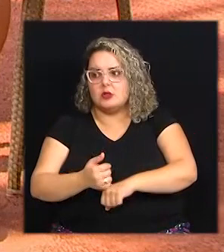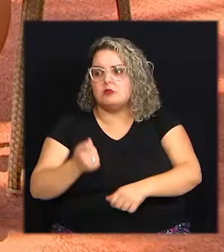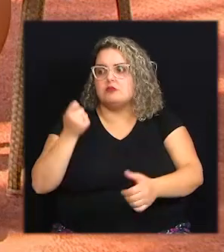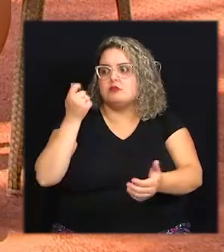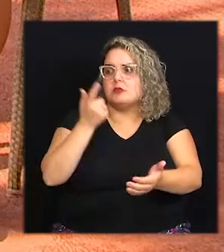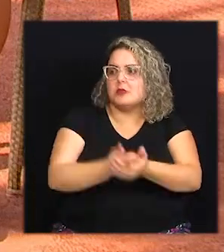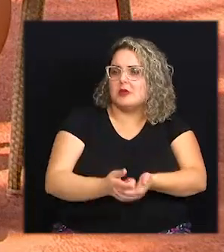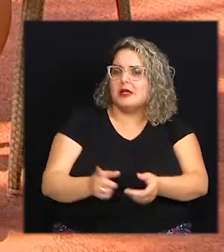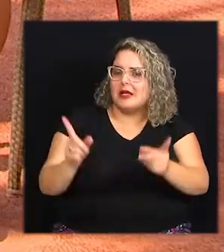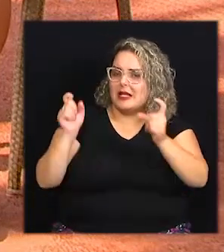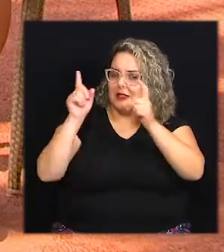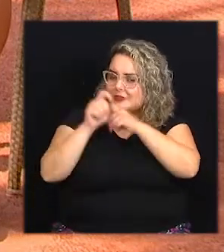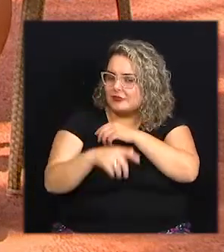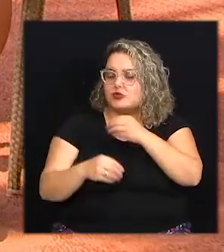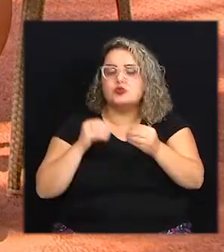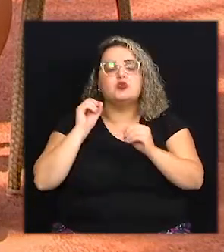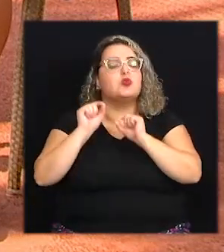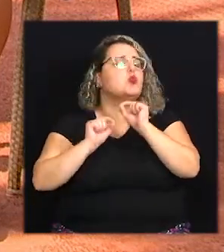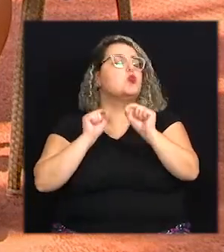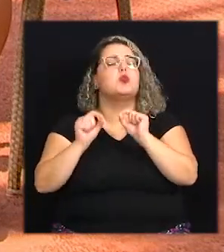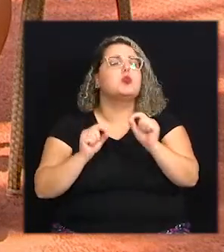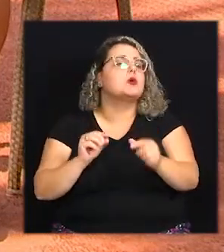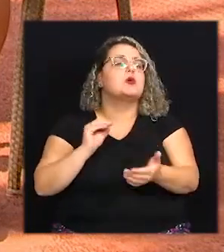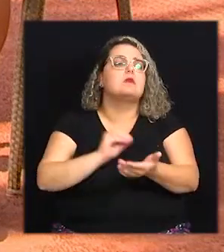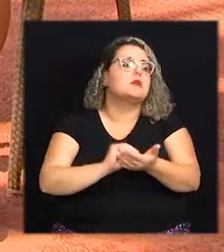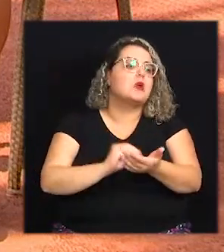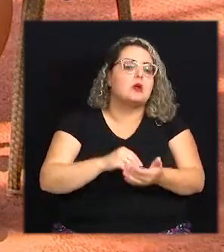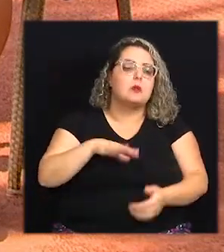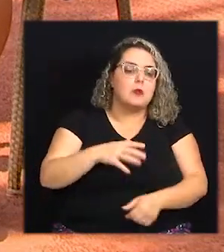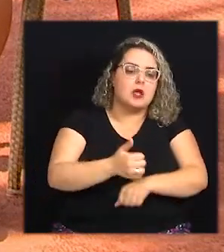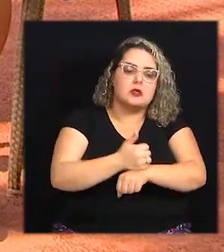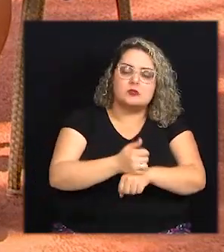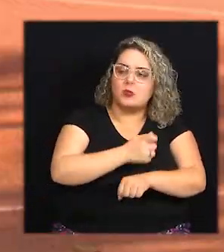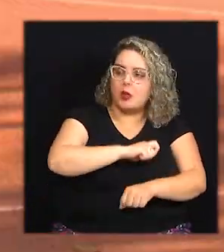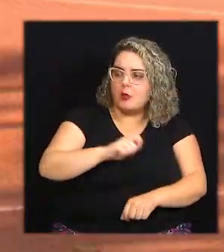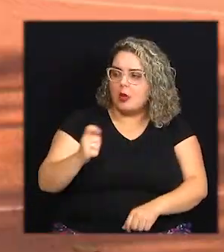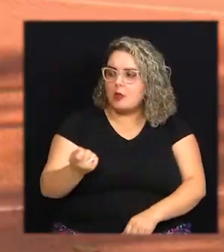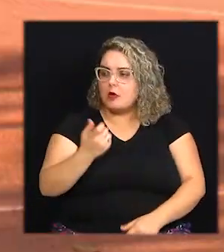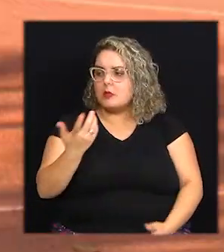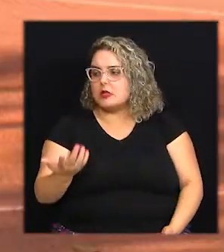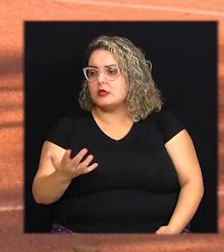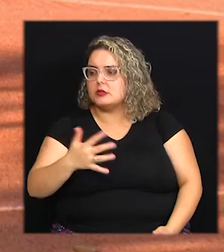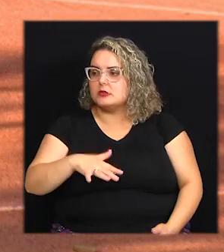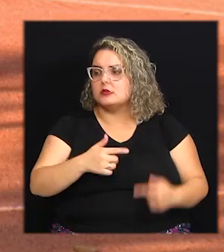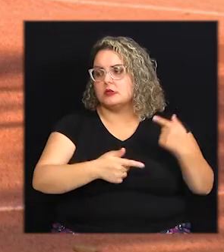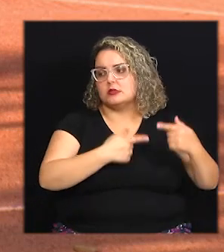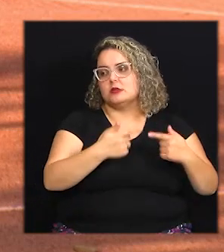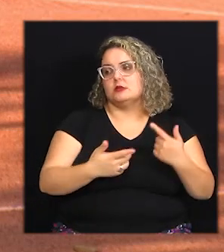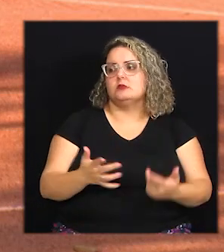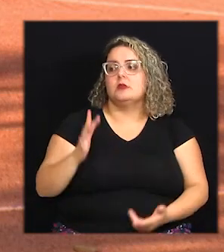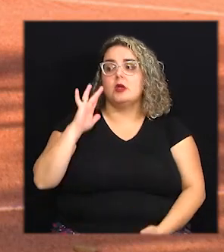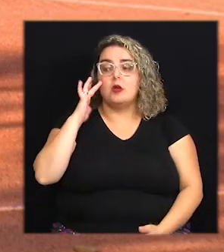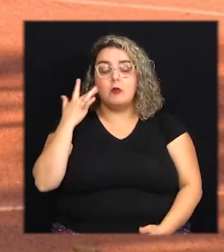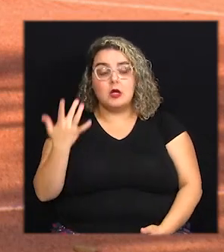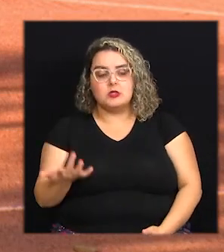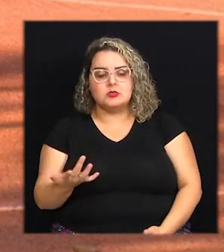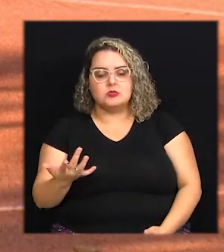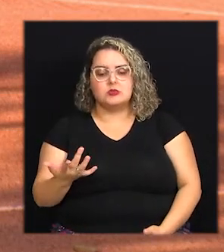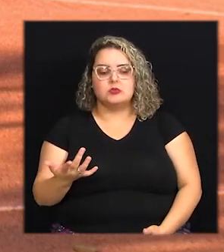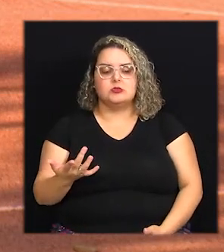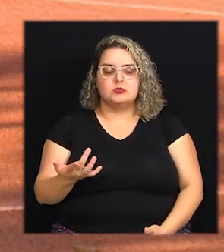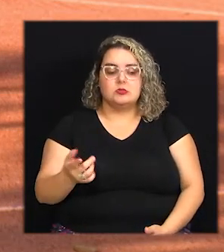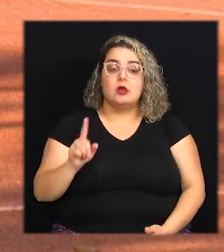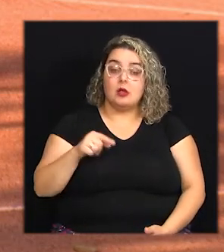profissional, para poder custear ainda é complicado? O que falta para a gente ter mais tenista, mais atletas nessa geração? Cara, eu